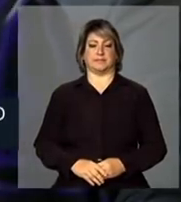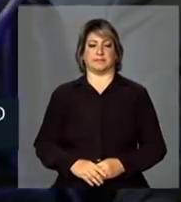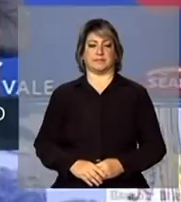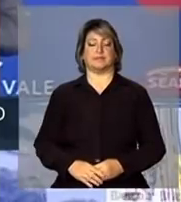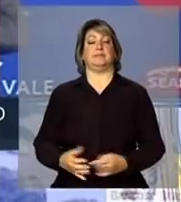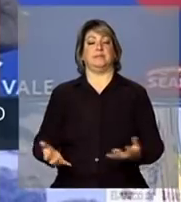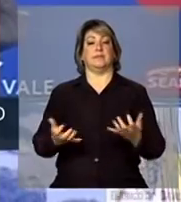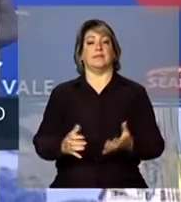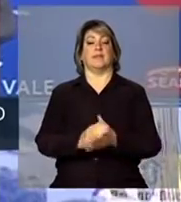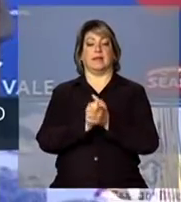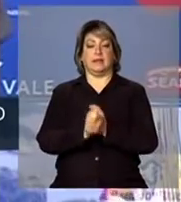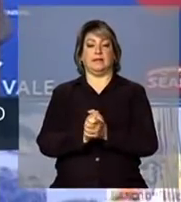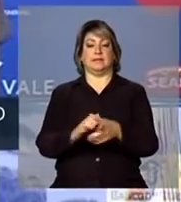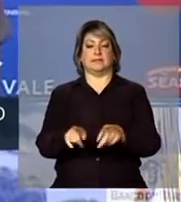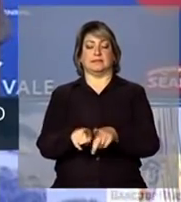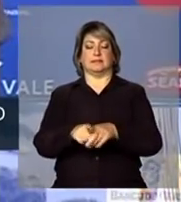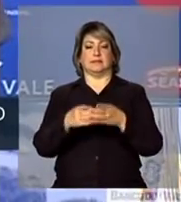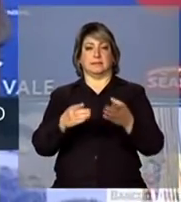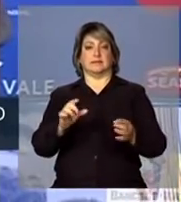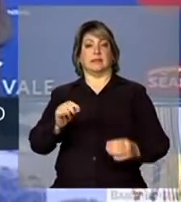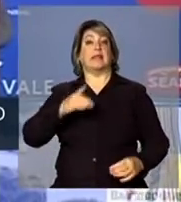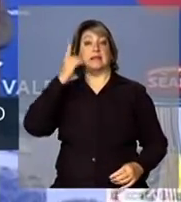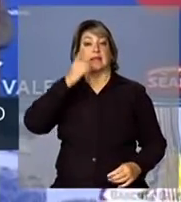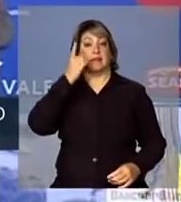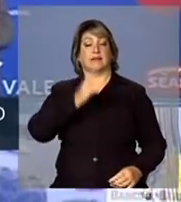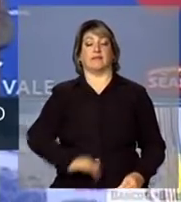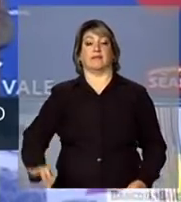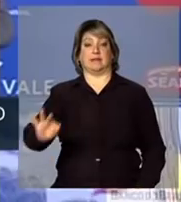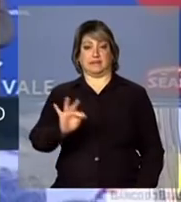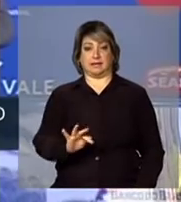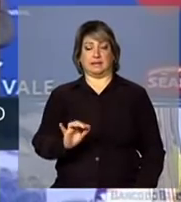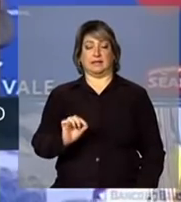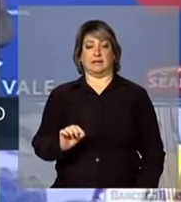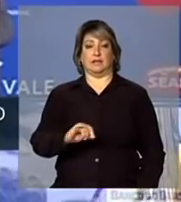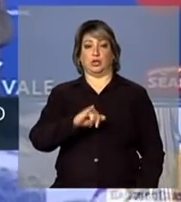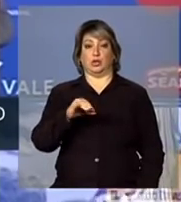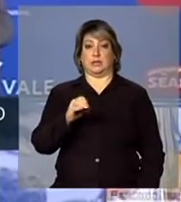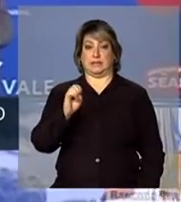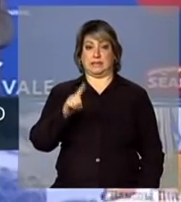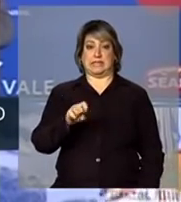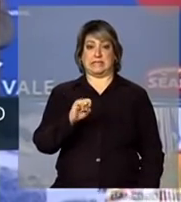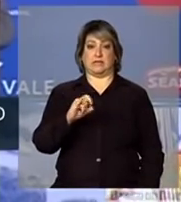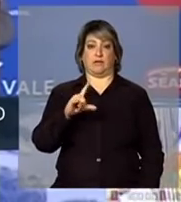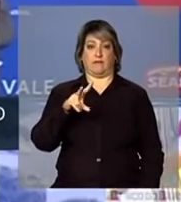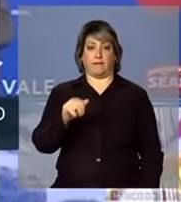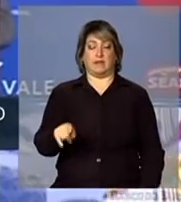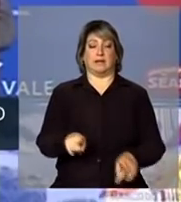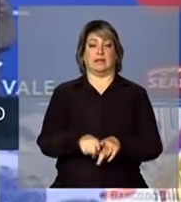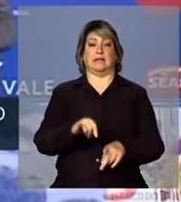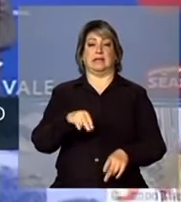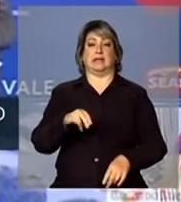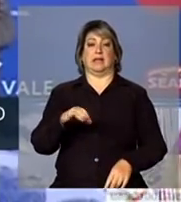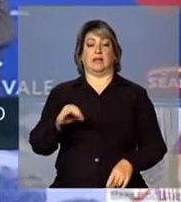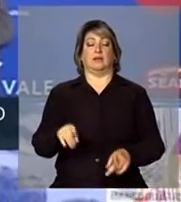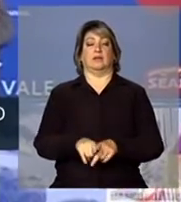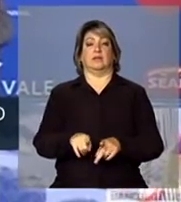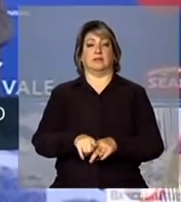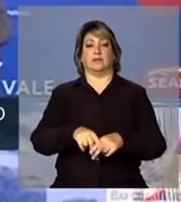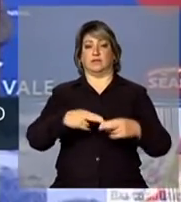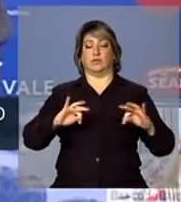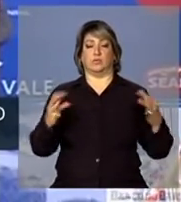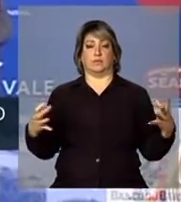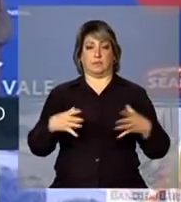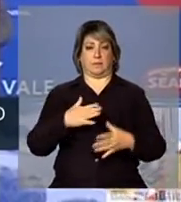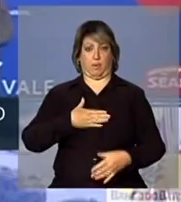Quero saudar os senhores deputados federais, José Silva, Nárcio Rodrigues e Edson Biondini, que integram